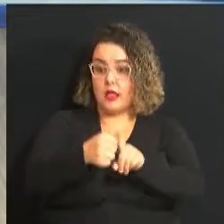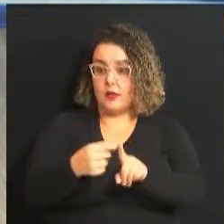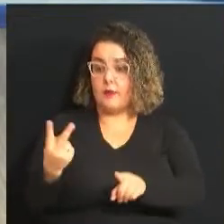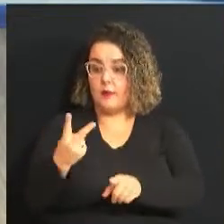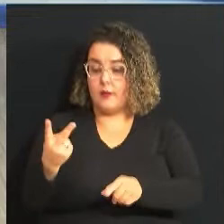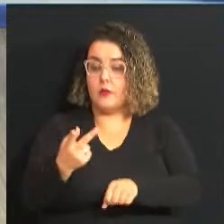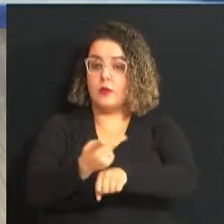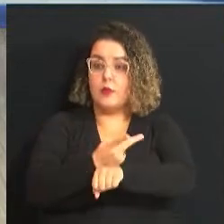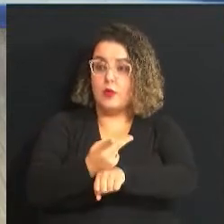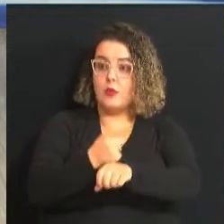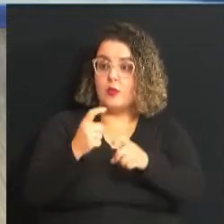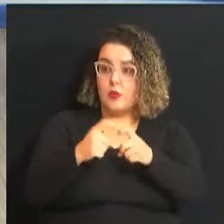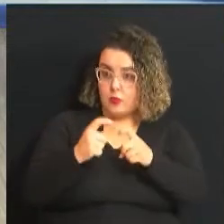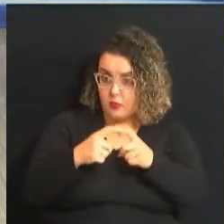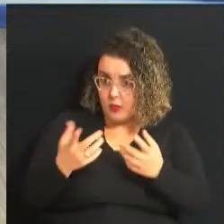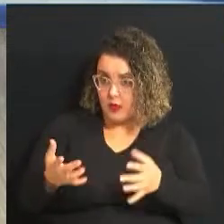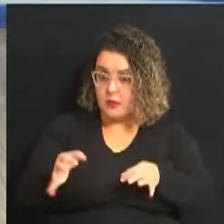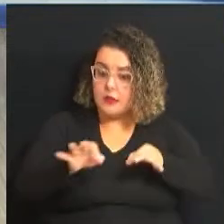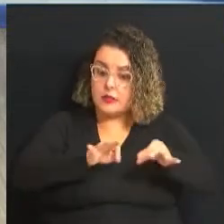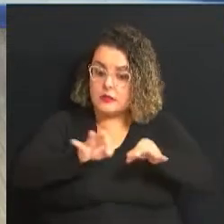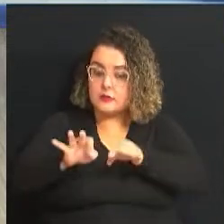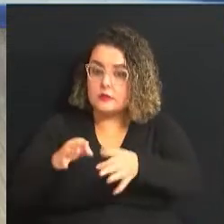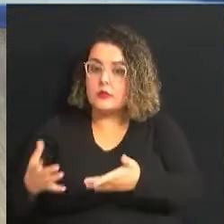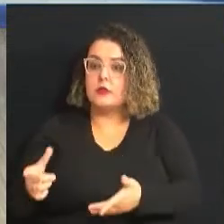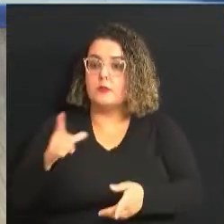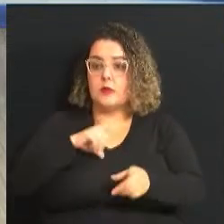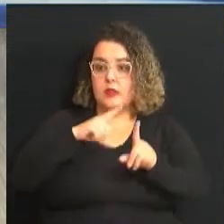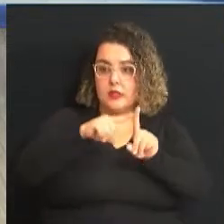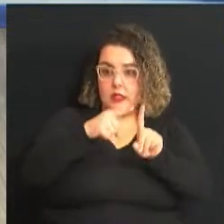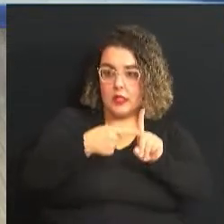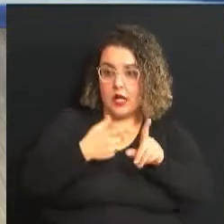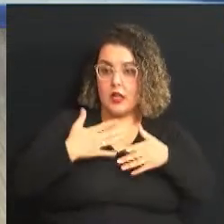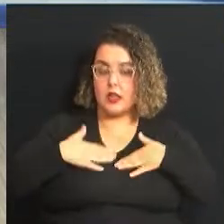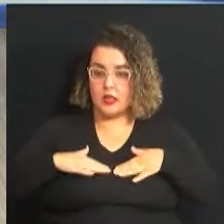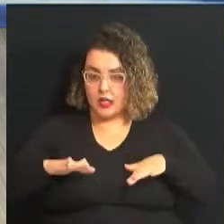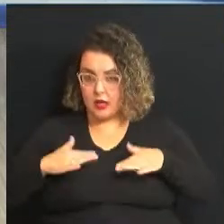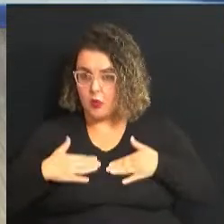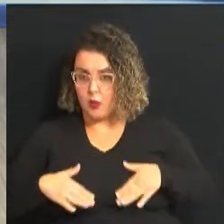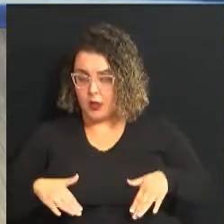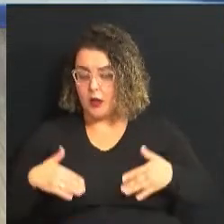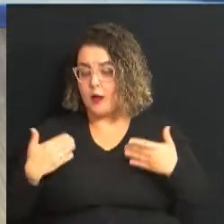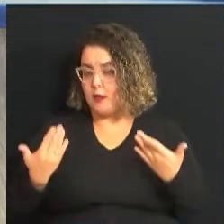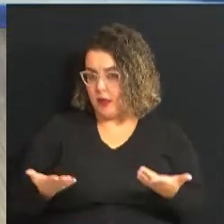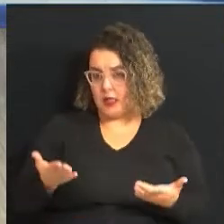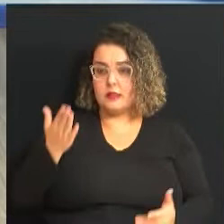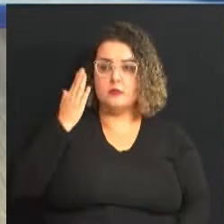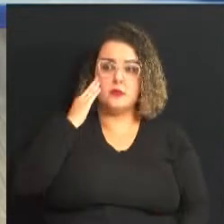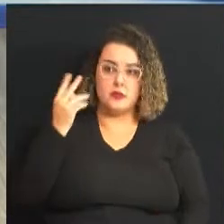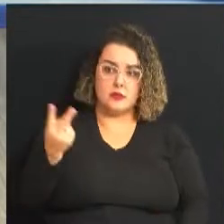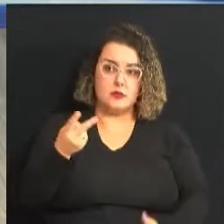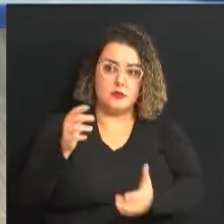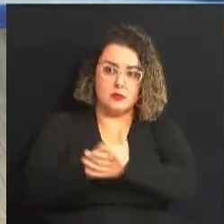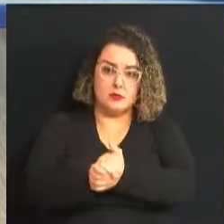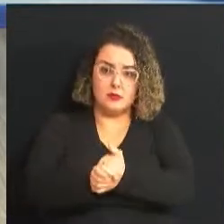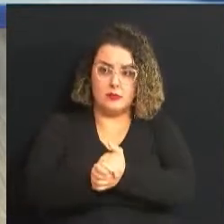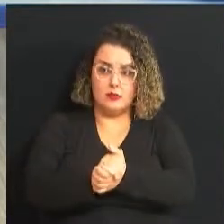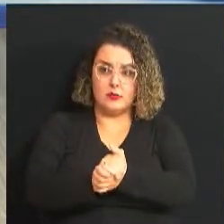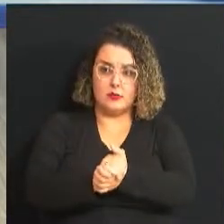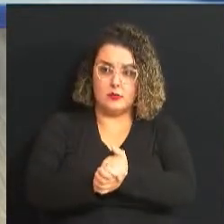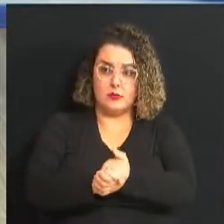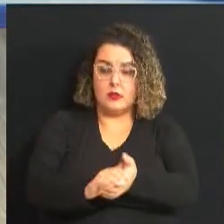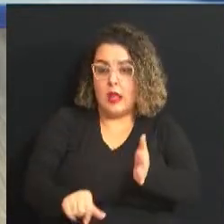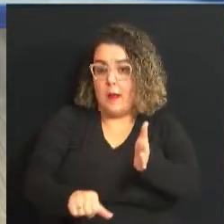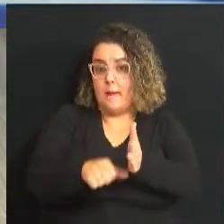procurar um médico para se preparar para ter essa gestação tranquila. Só que a gente sabe que tem casais que engravidam logo na primeira